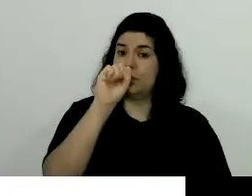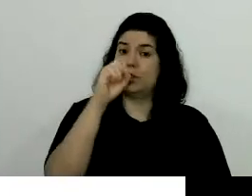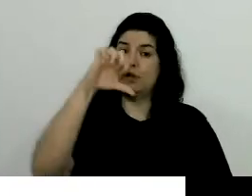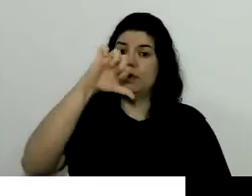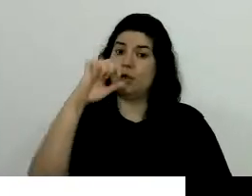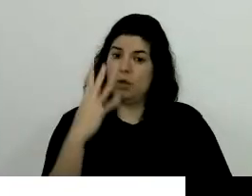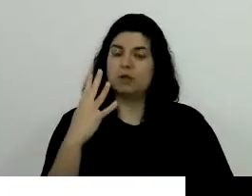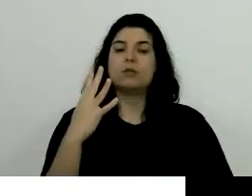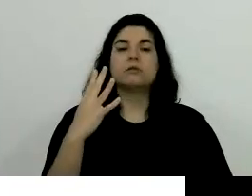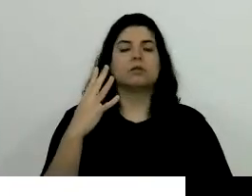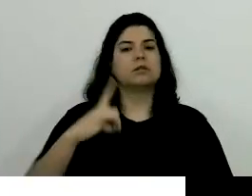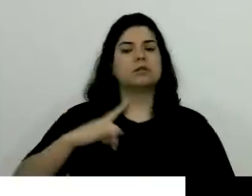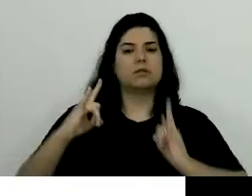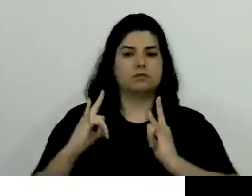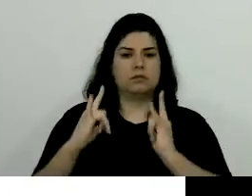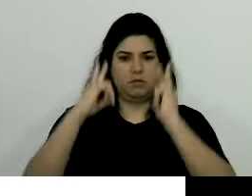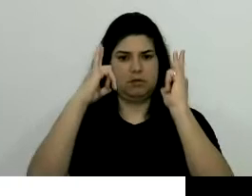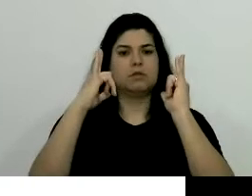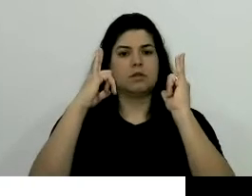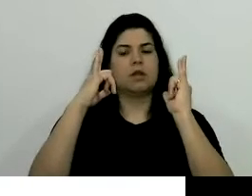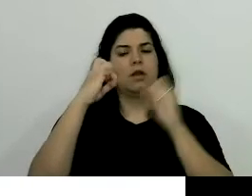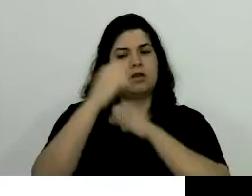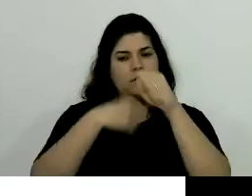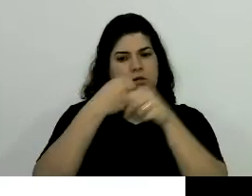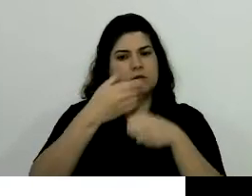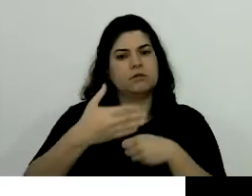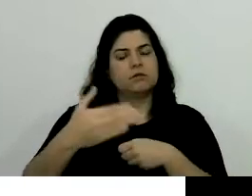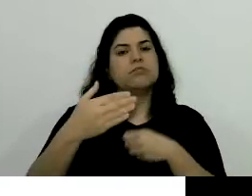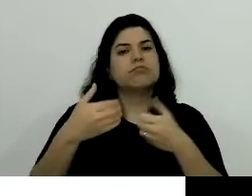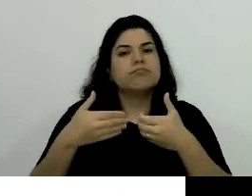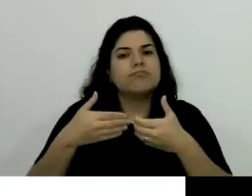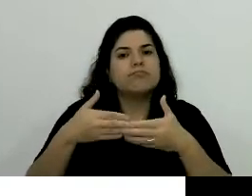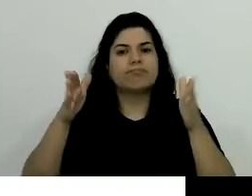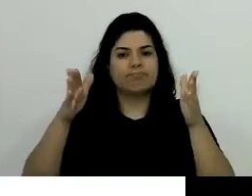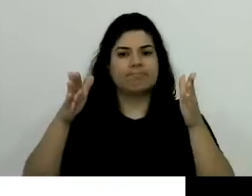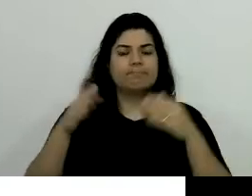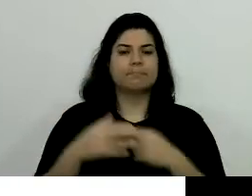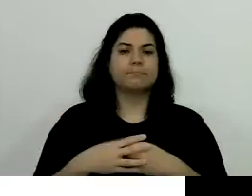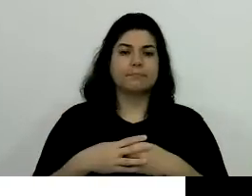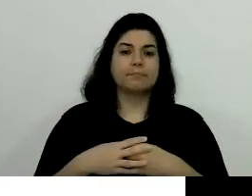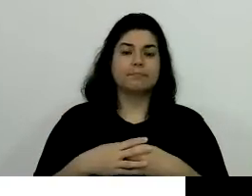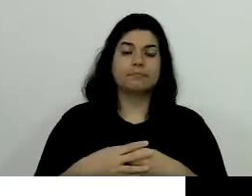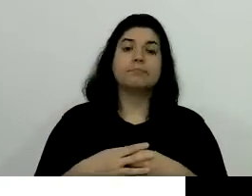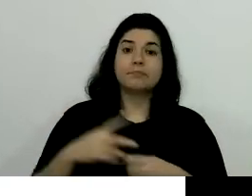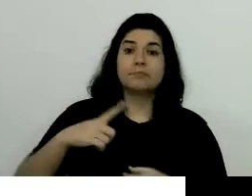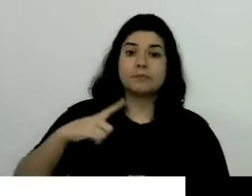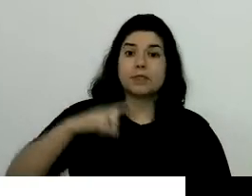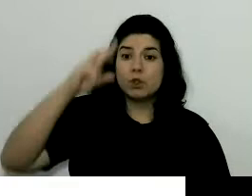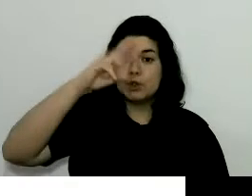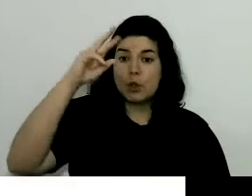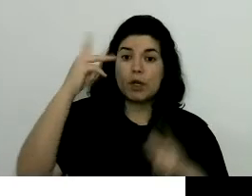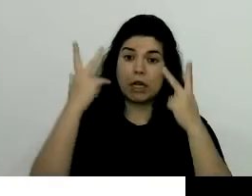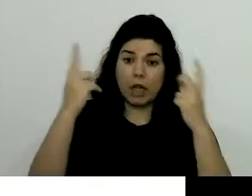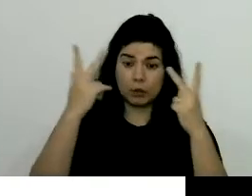edifício monumento no ano seguinte, né, quando ele foi inaugurado. e que nasce como um museu de história natural,